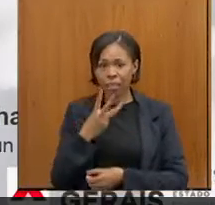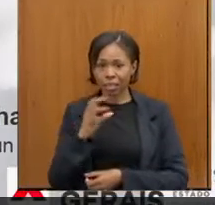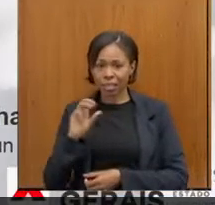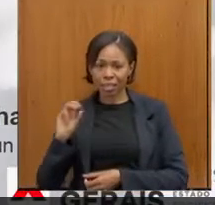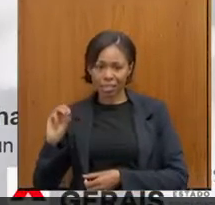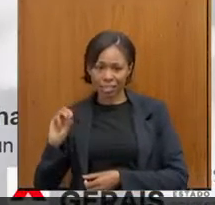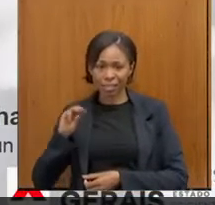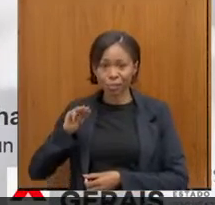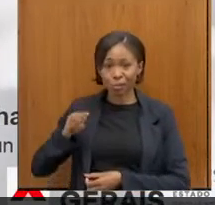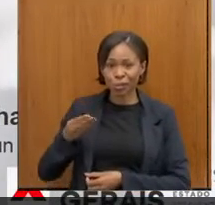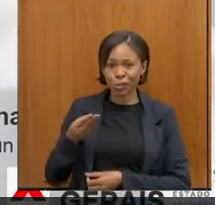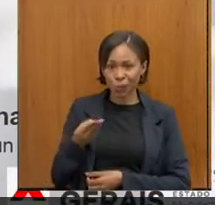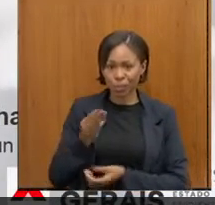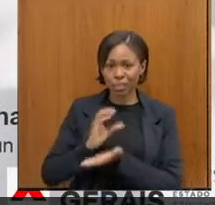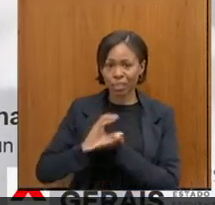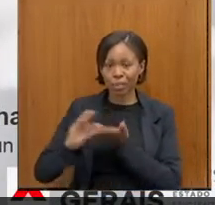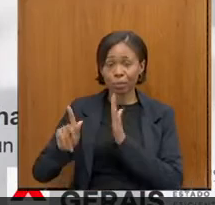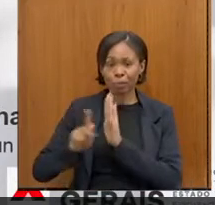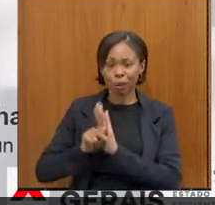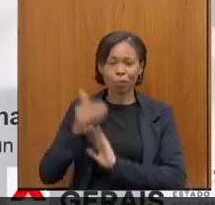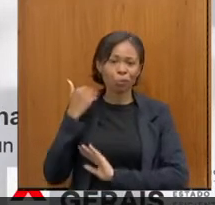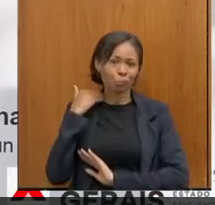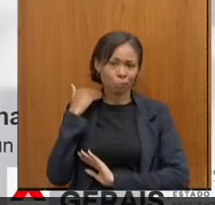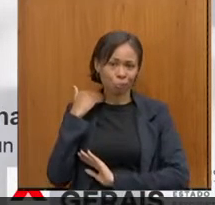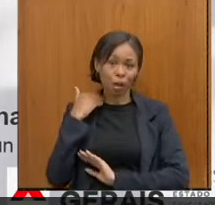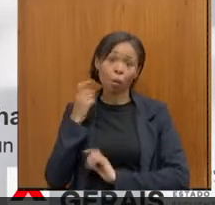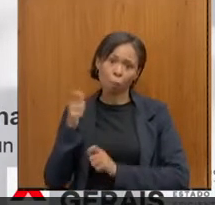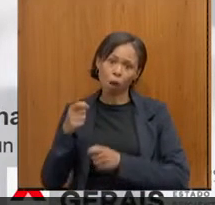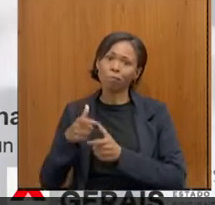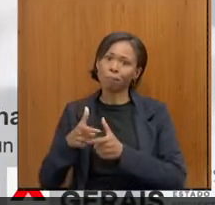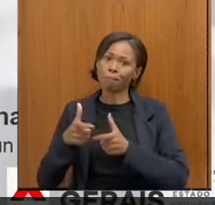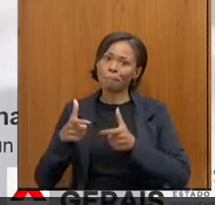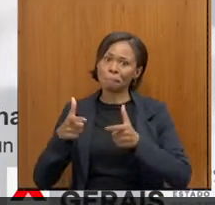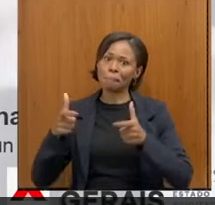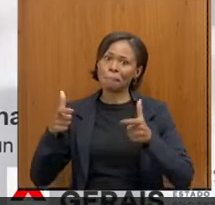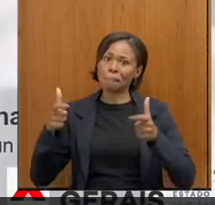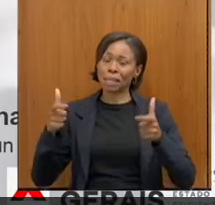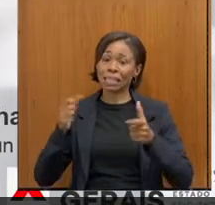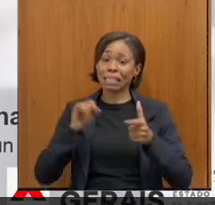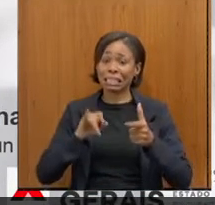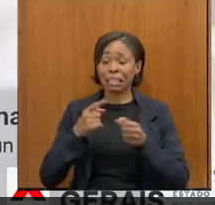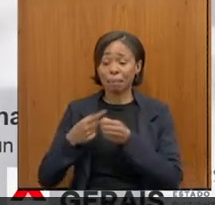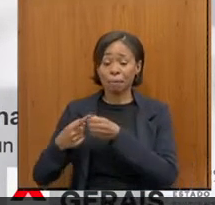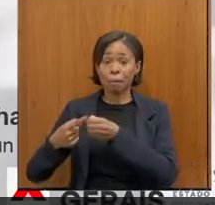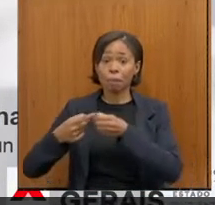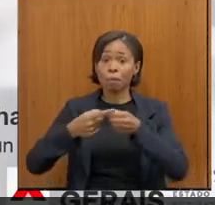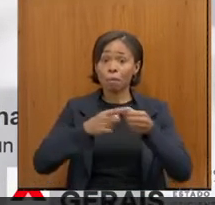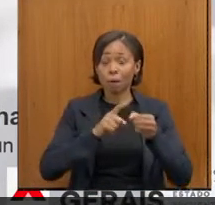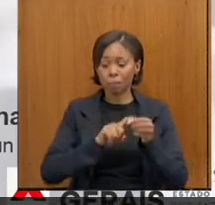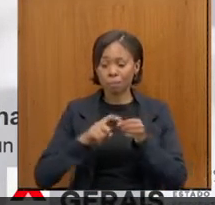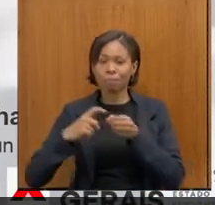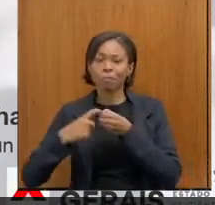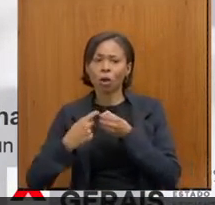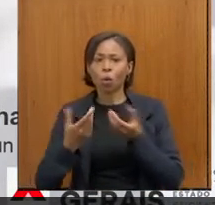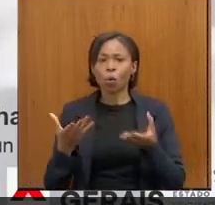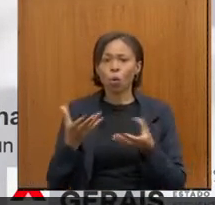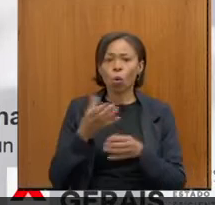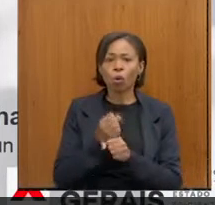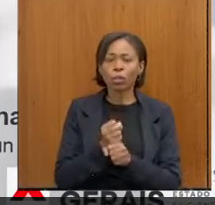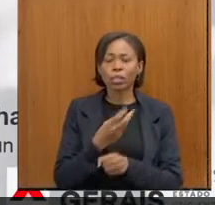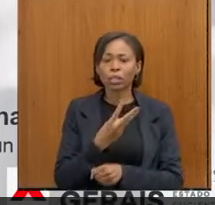em recursos próprios do banco com capacidade de ampliar a medida que o número de municípios habilitados que hoje são